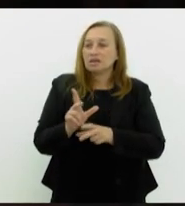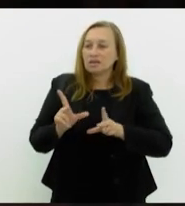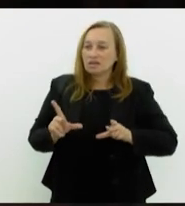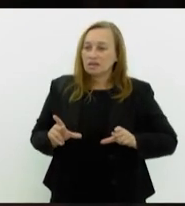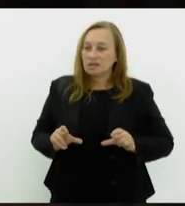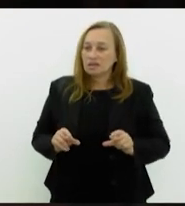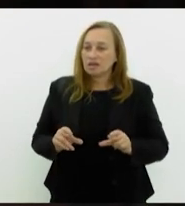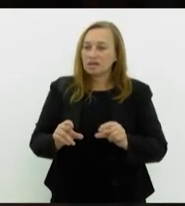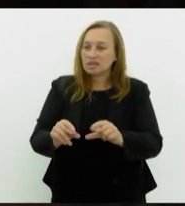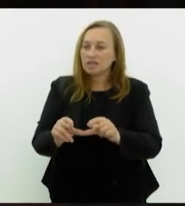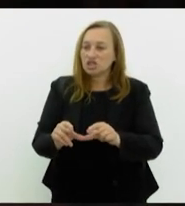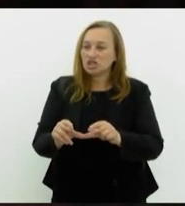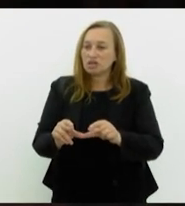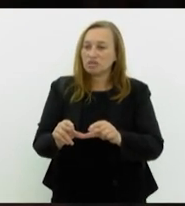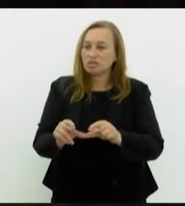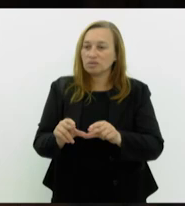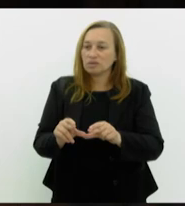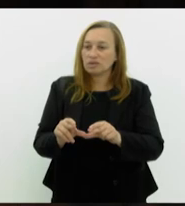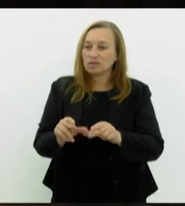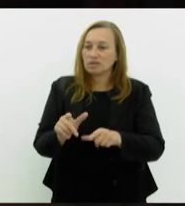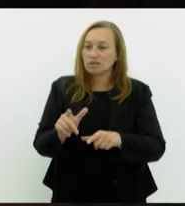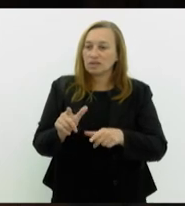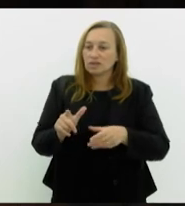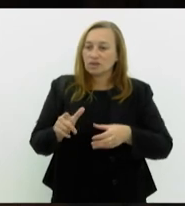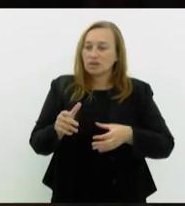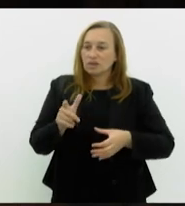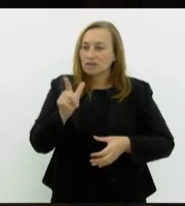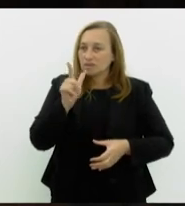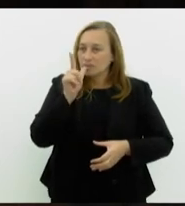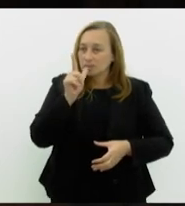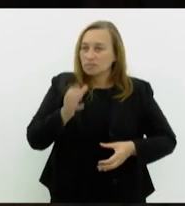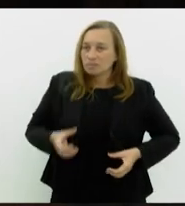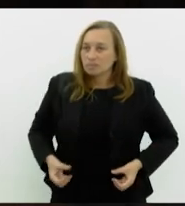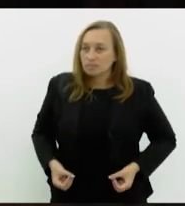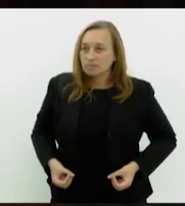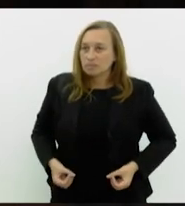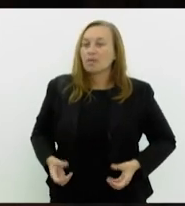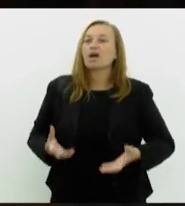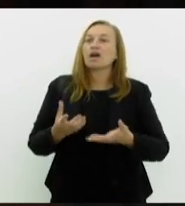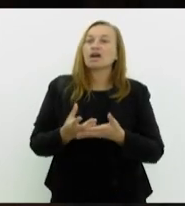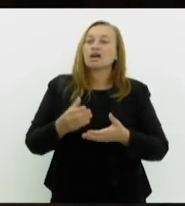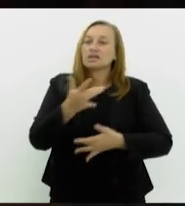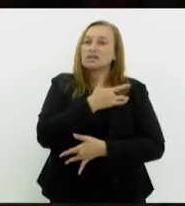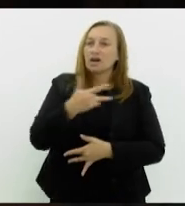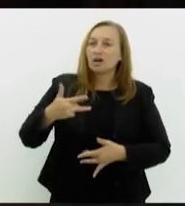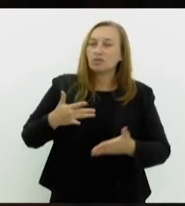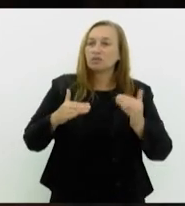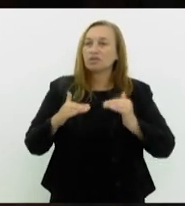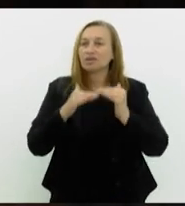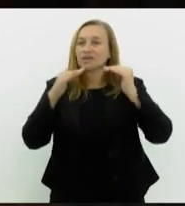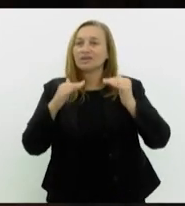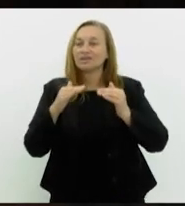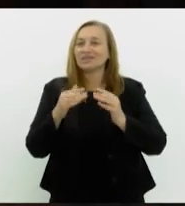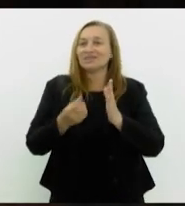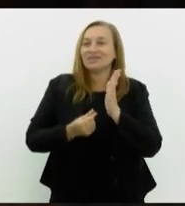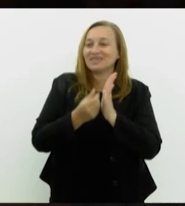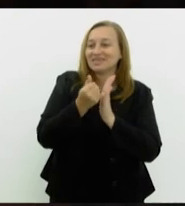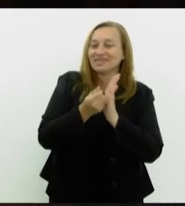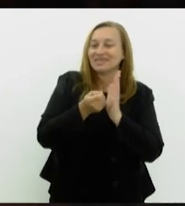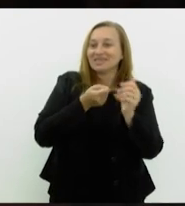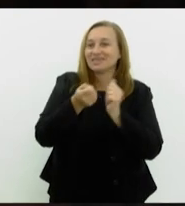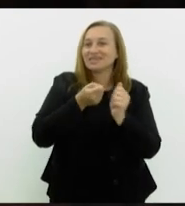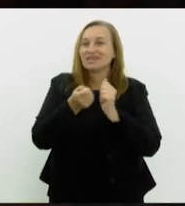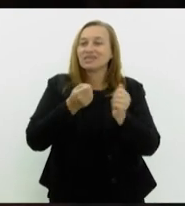e Justiça pela constitucionalidade, de Saúde favorável, de Orçamento, Finanças, Fiscalização